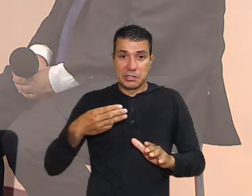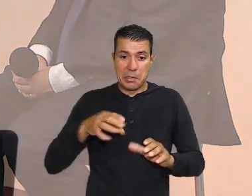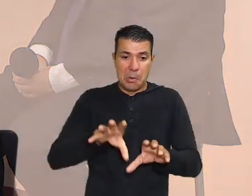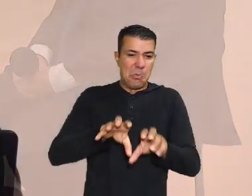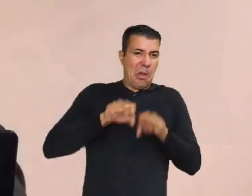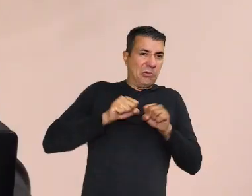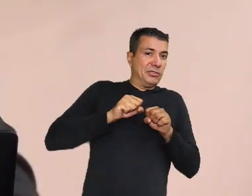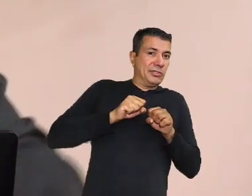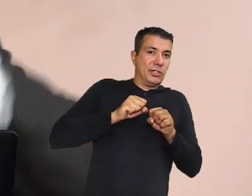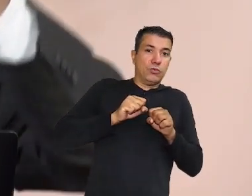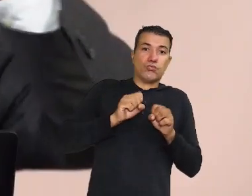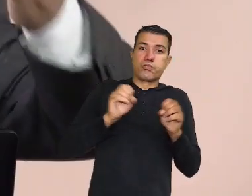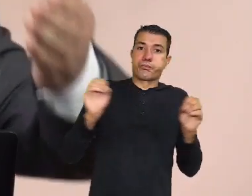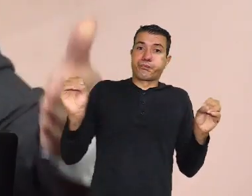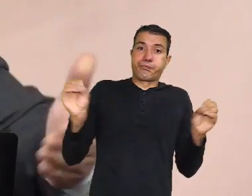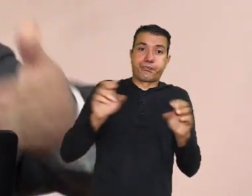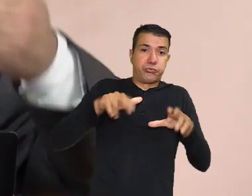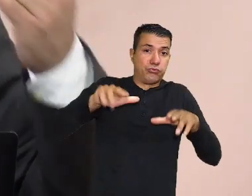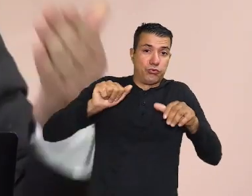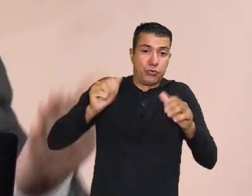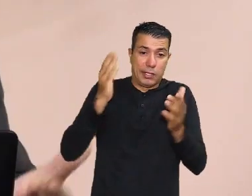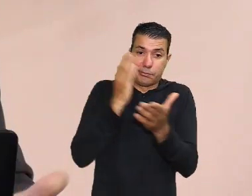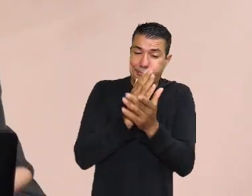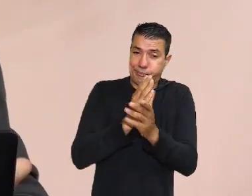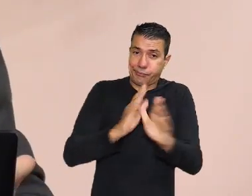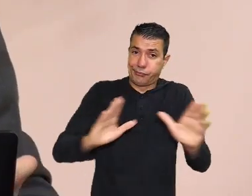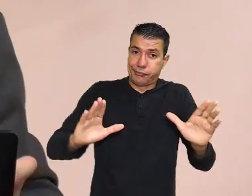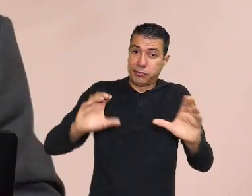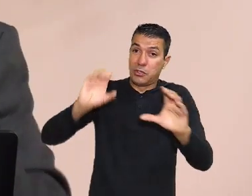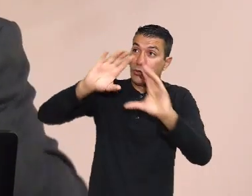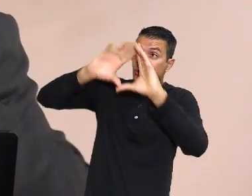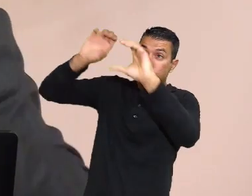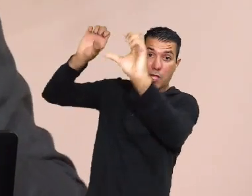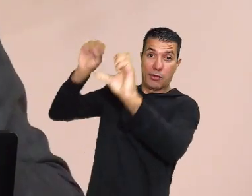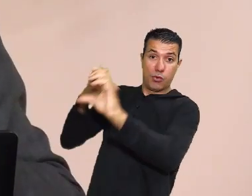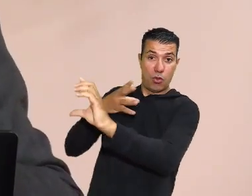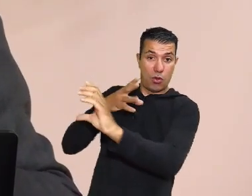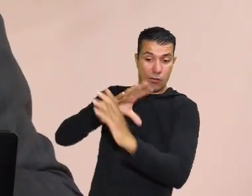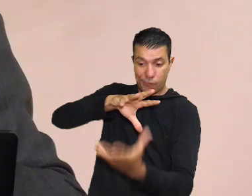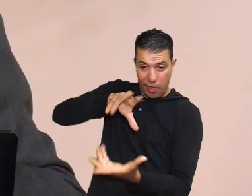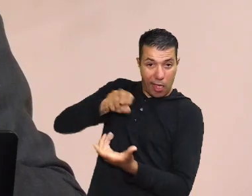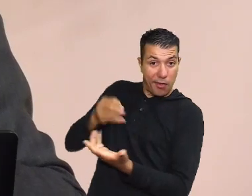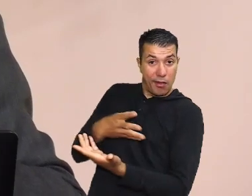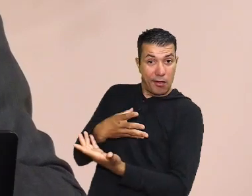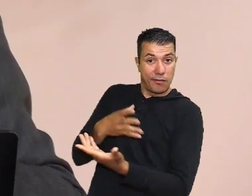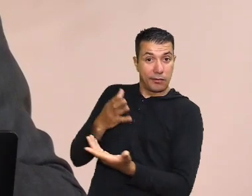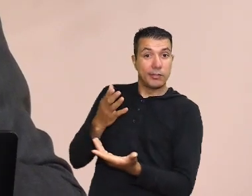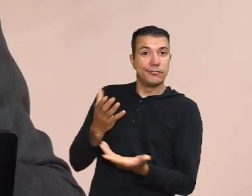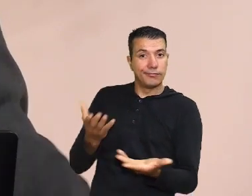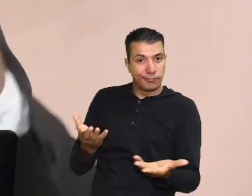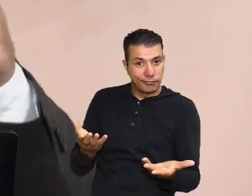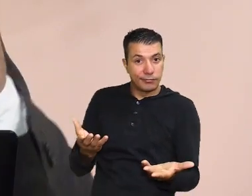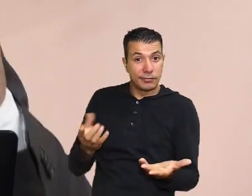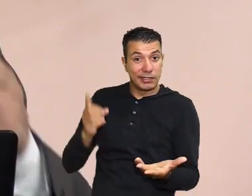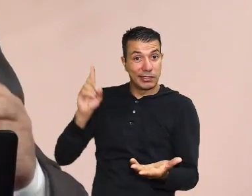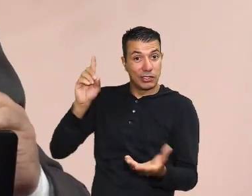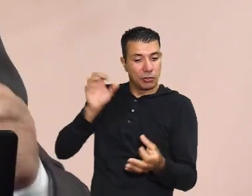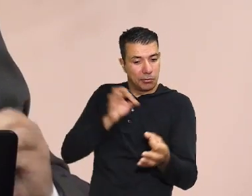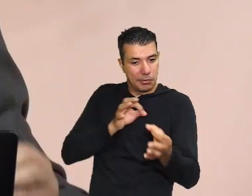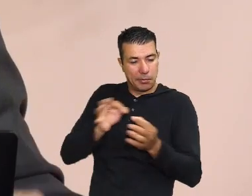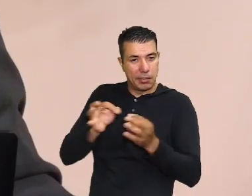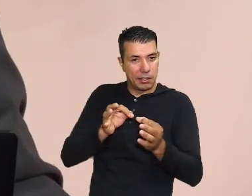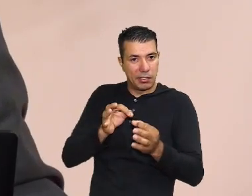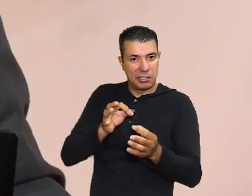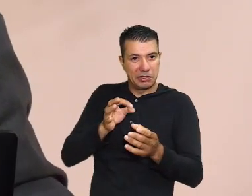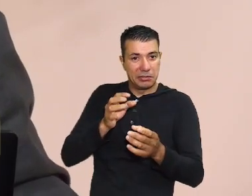maldição. Os novos céus e a nova terra que Deus tem preparado para mim e para você, já tem o inimigo